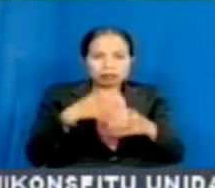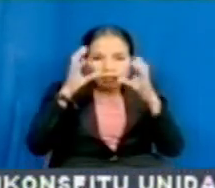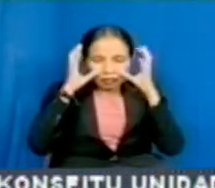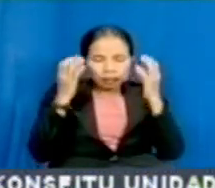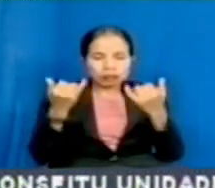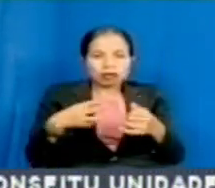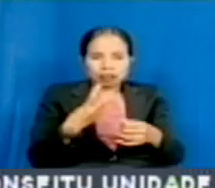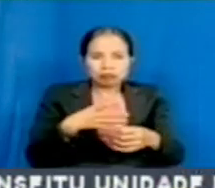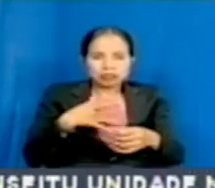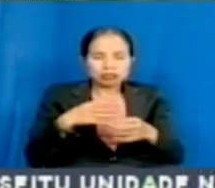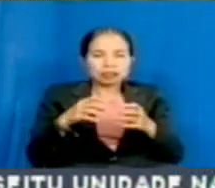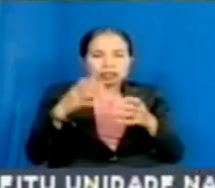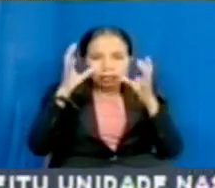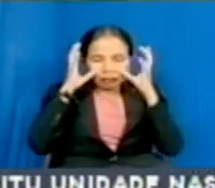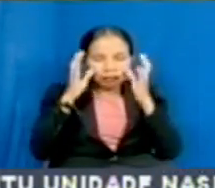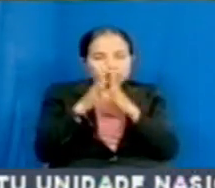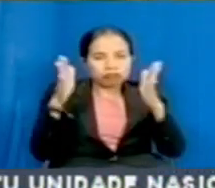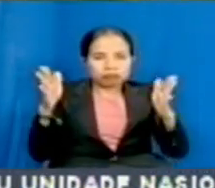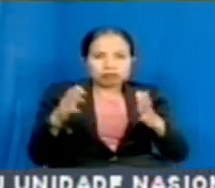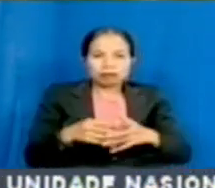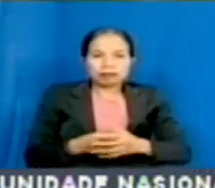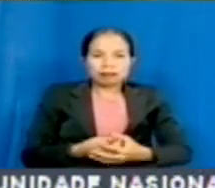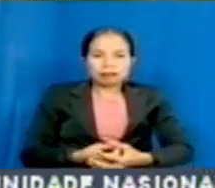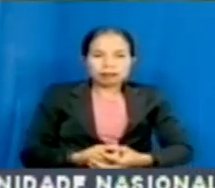agora ami senti tristi bot.